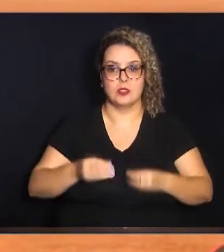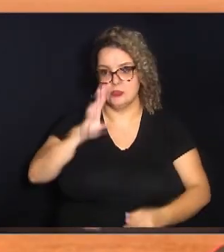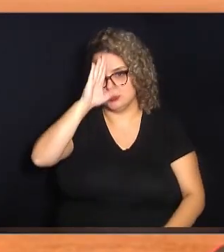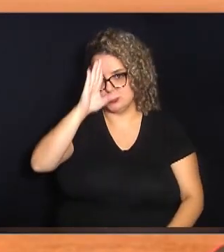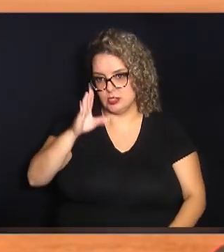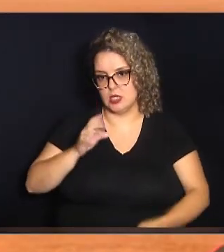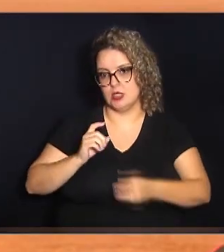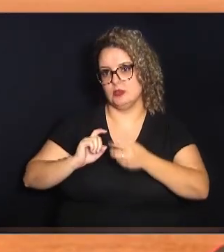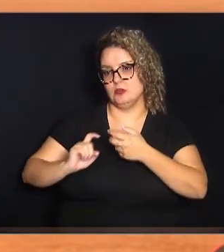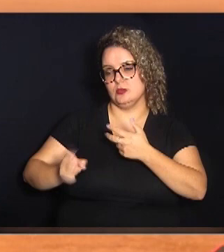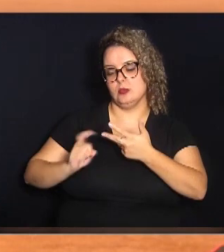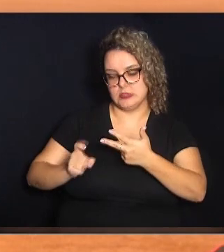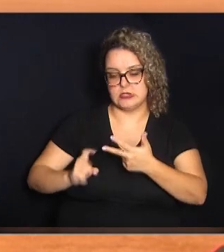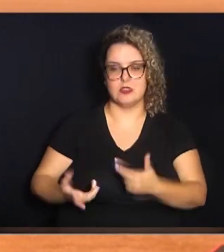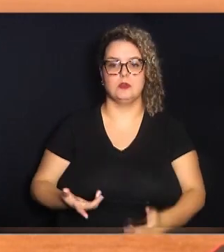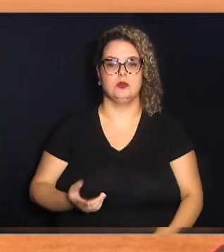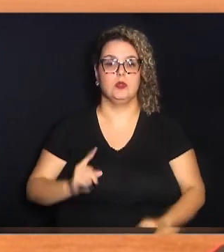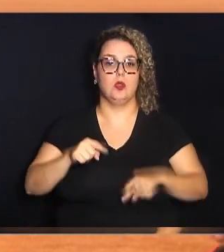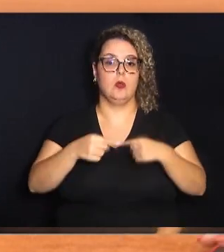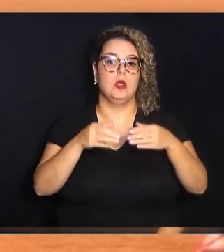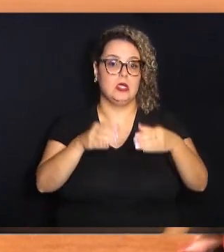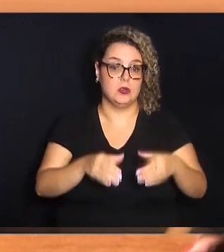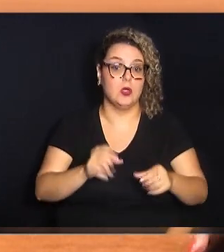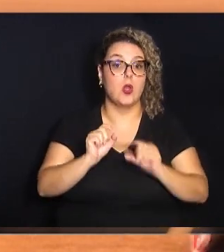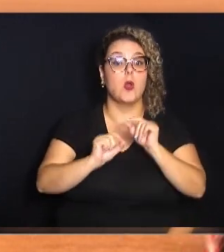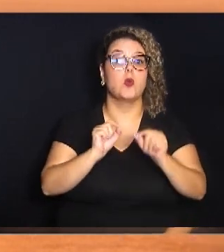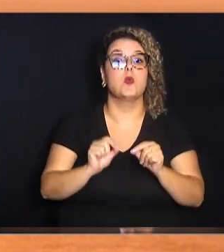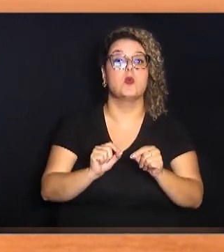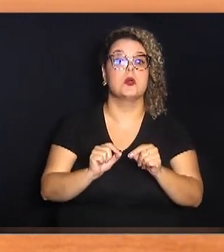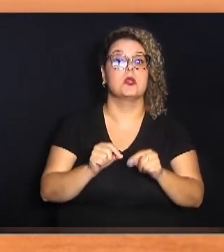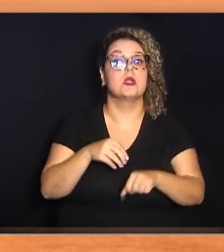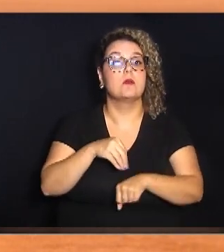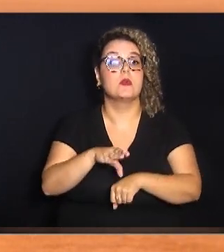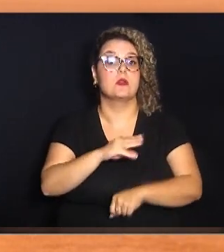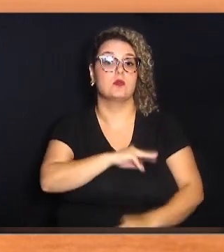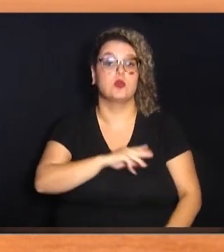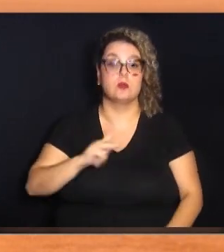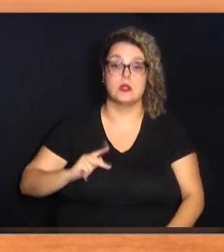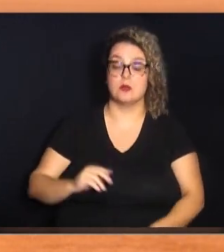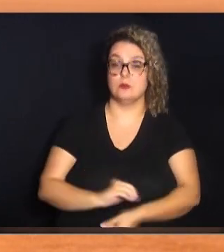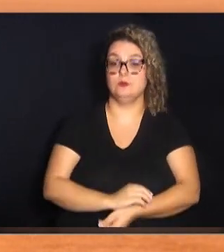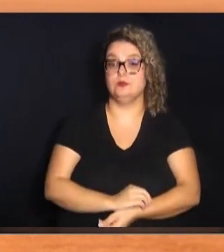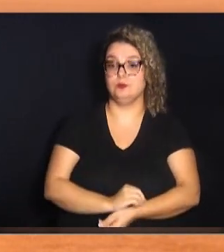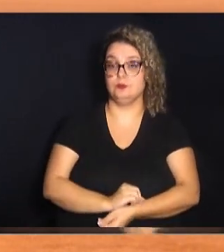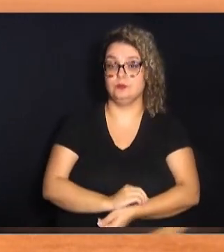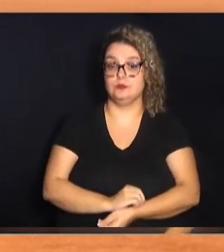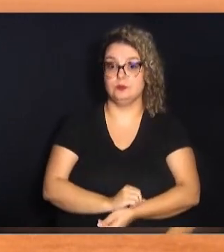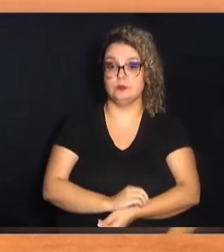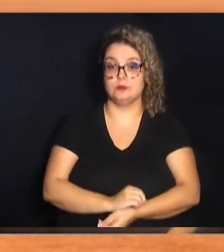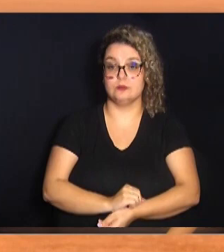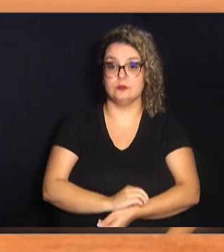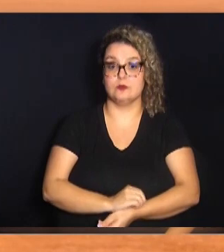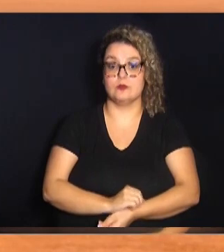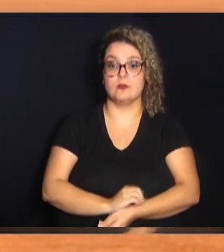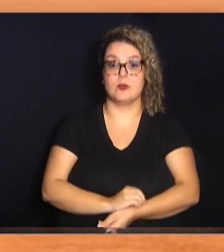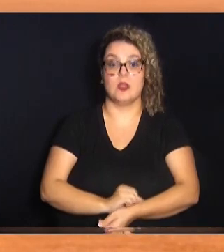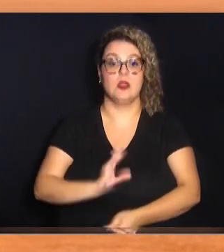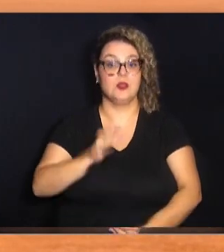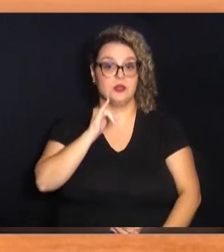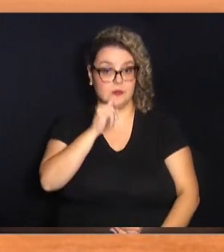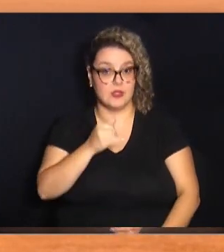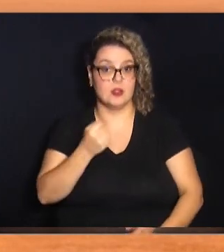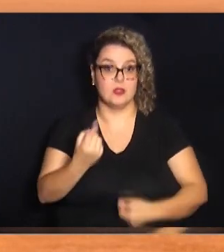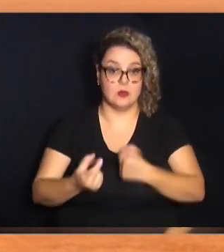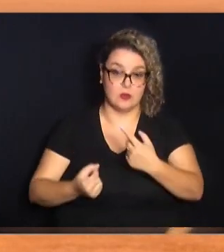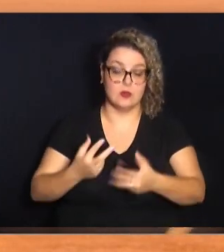cobrança Direta com a prefeitura o outro bloco era sobre o que que a gente estava encaminhando pro MP Ministério Público que nós já falamos no